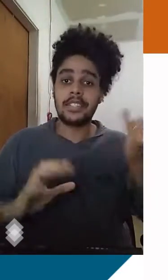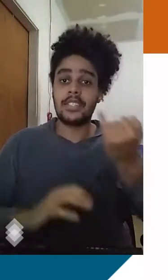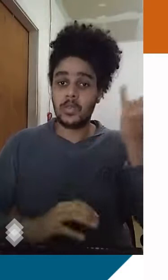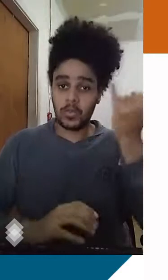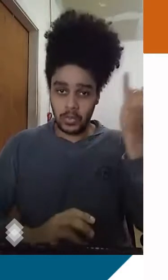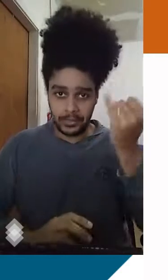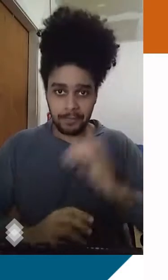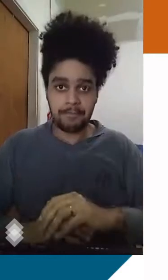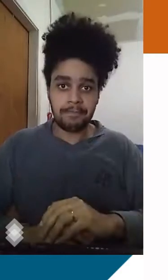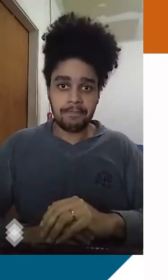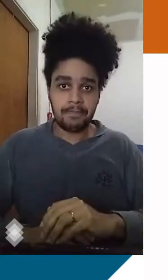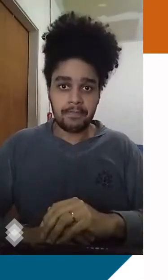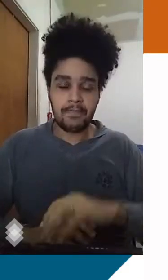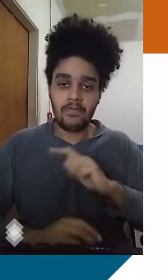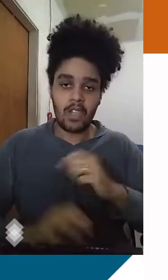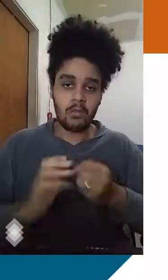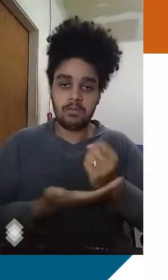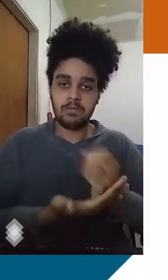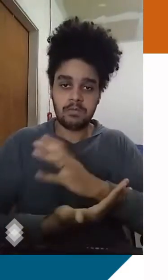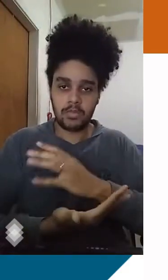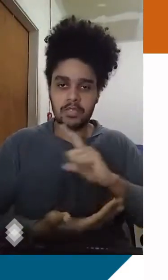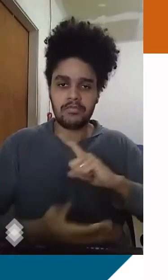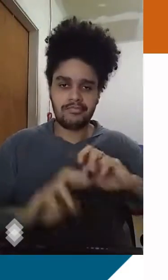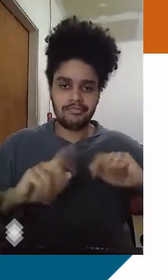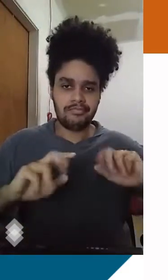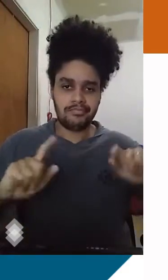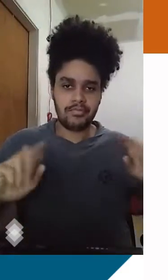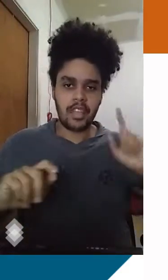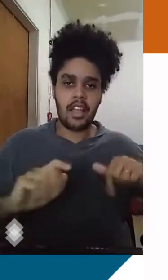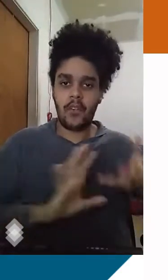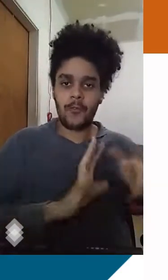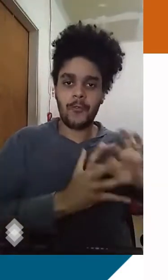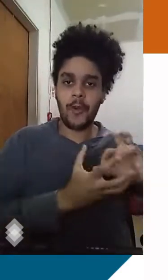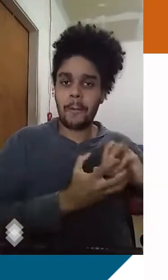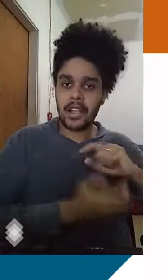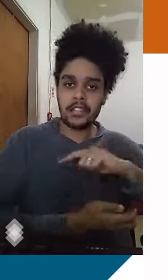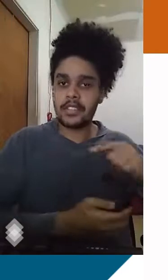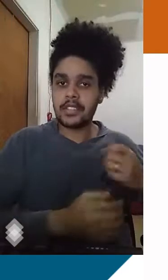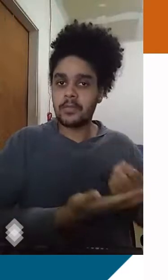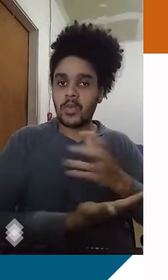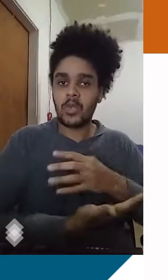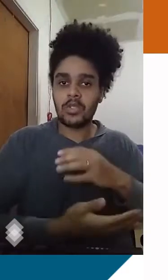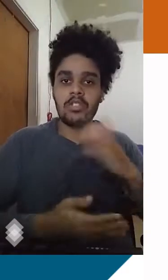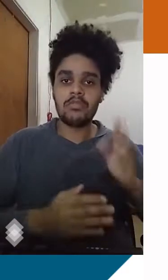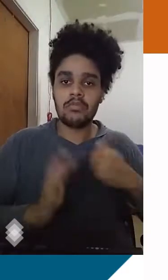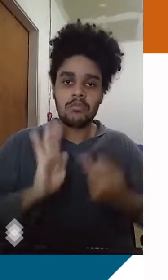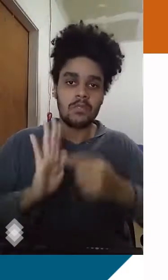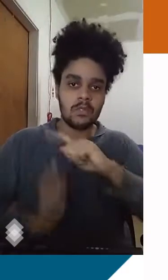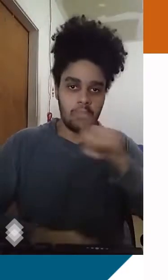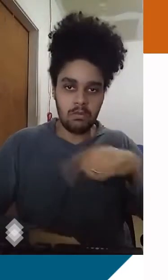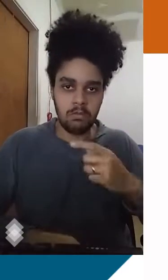uma característica importante, né, de uma projeção, existem várias, é o formato dessa projeção, como eu mostrei